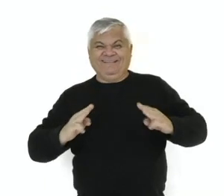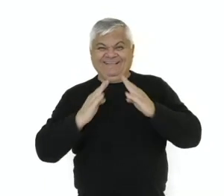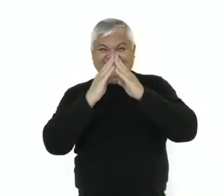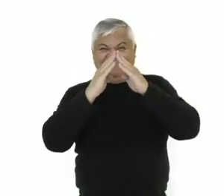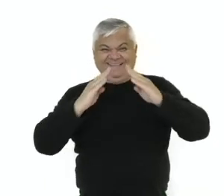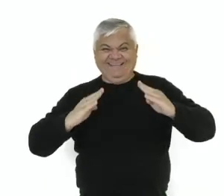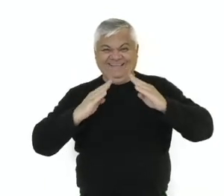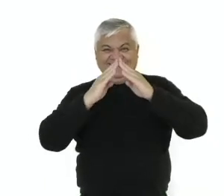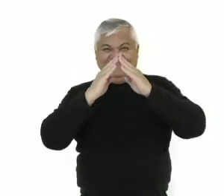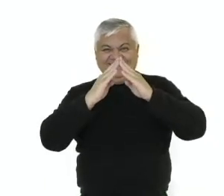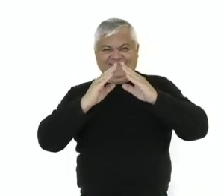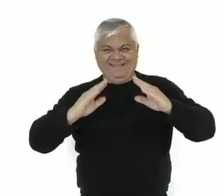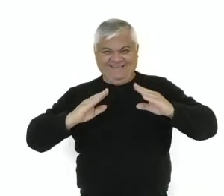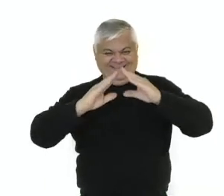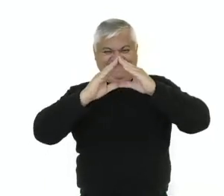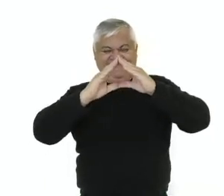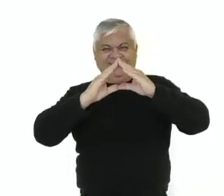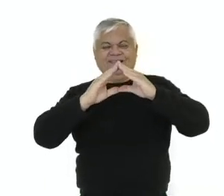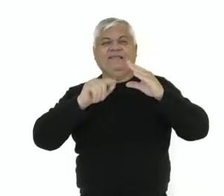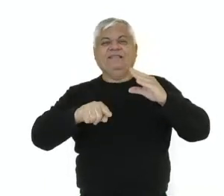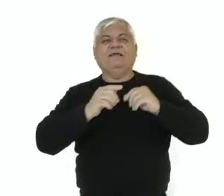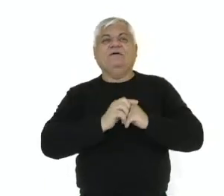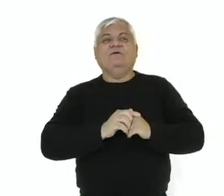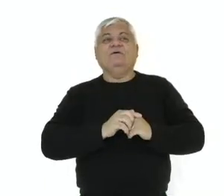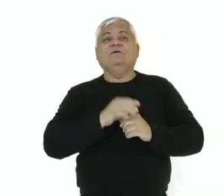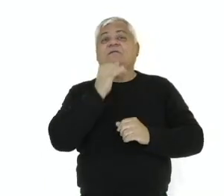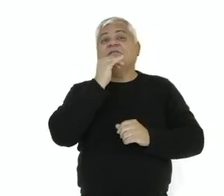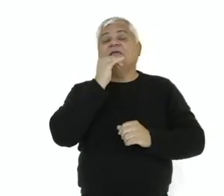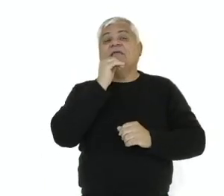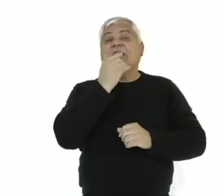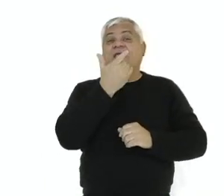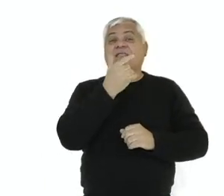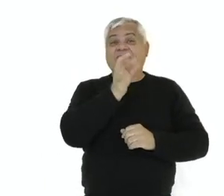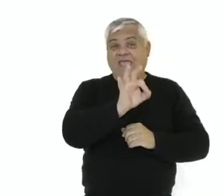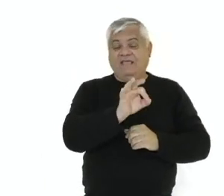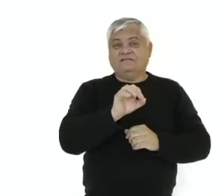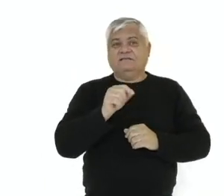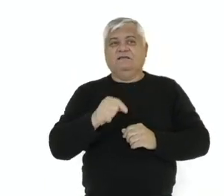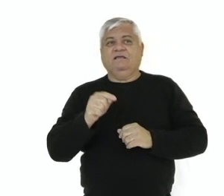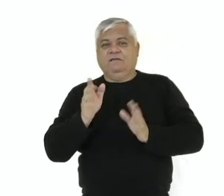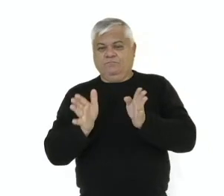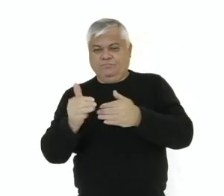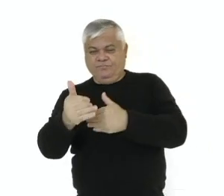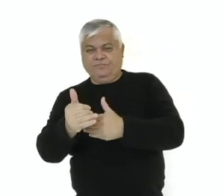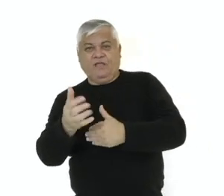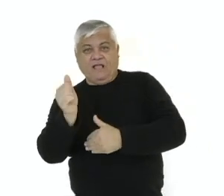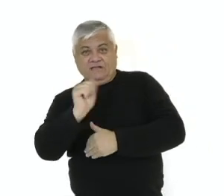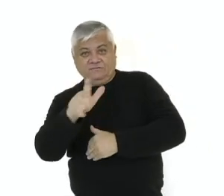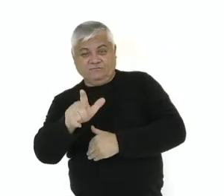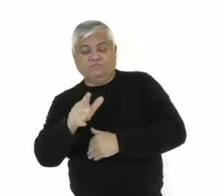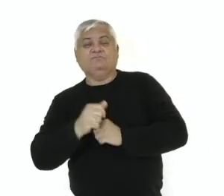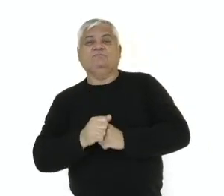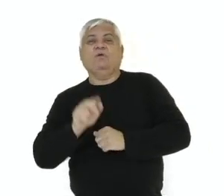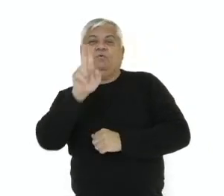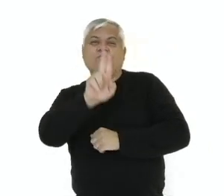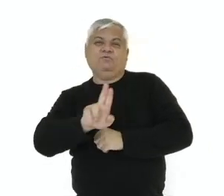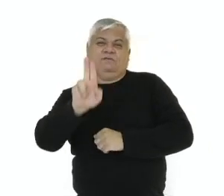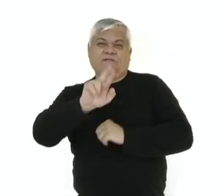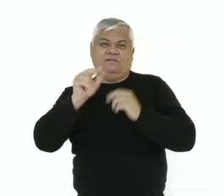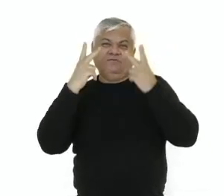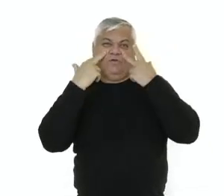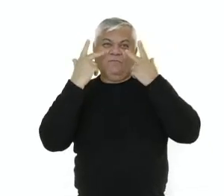aqui, indica a dezena, e o obtido no dado com formato de cubo, a unidade do número a ser